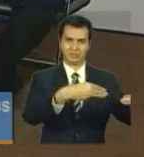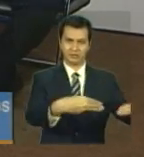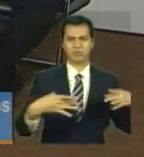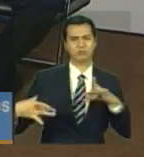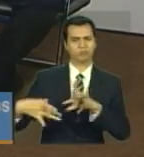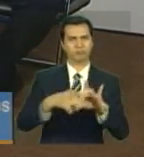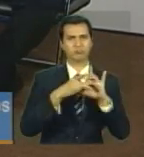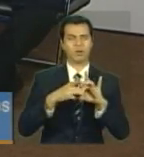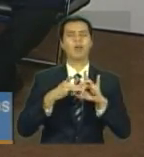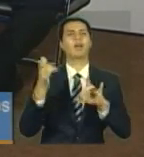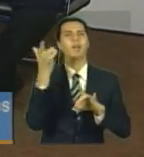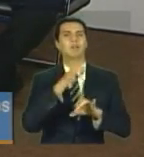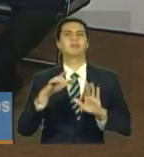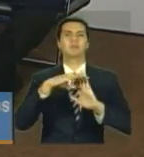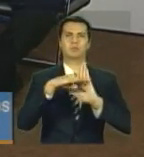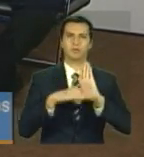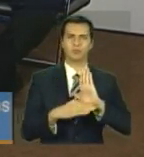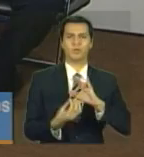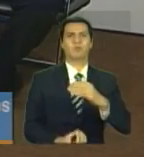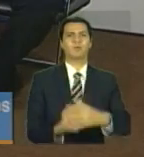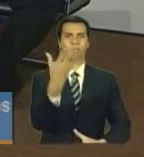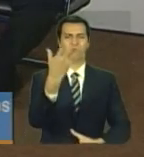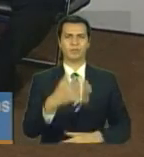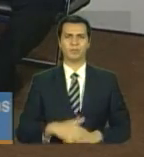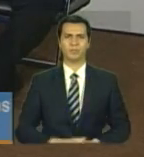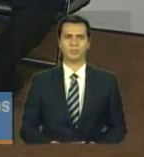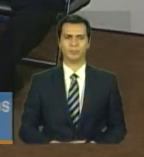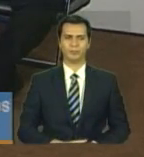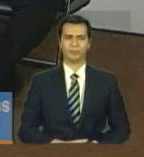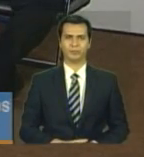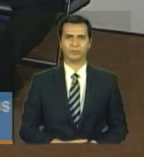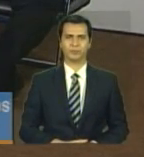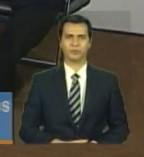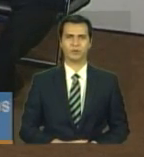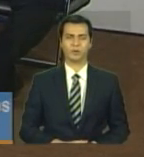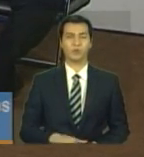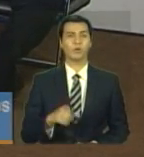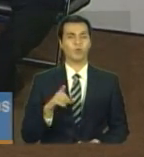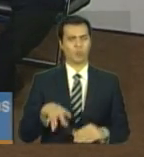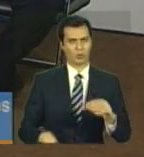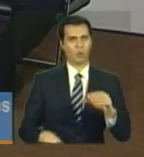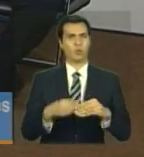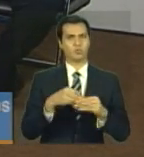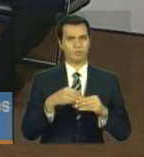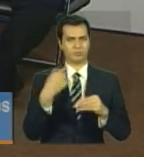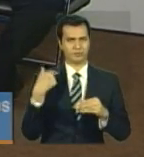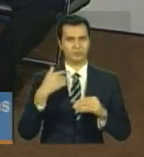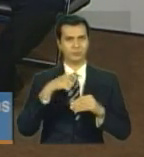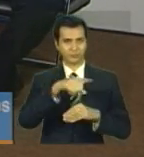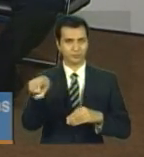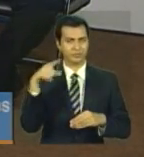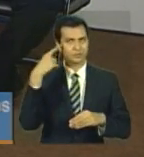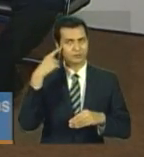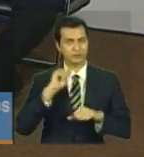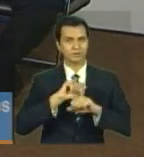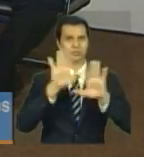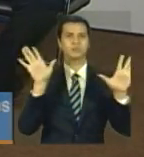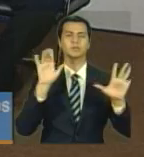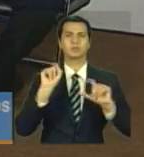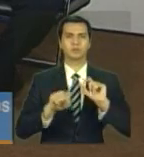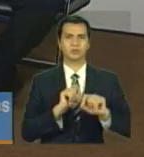E isso é que nós queremos. Estamos trabalhando para isso. Só para se ter uma, complementando, né, com relação